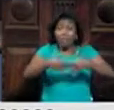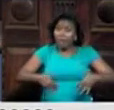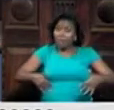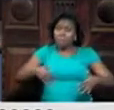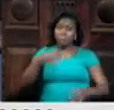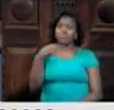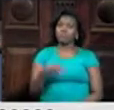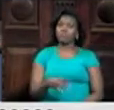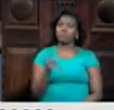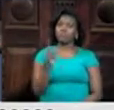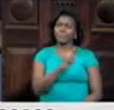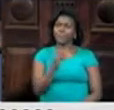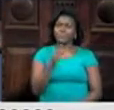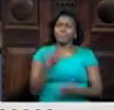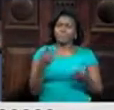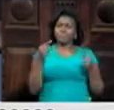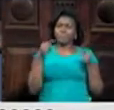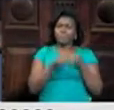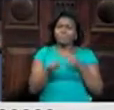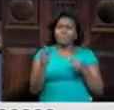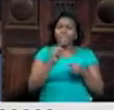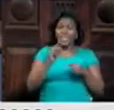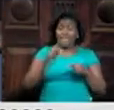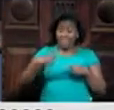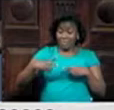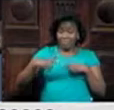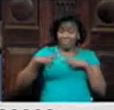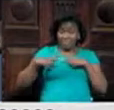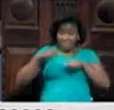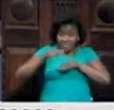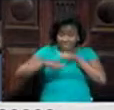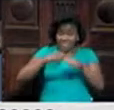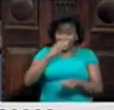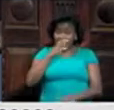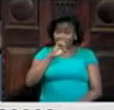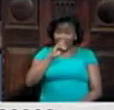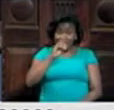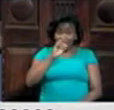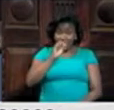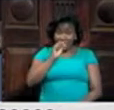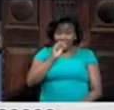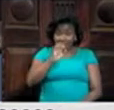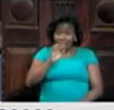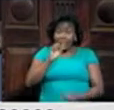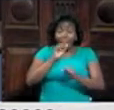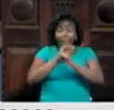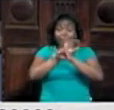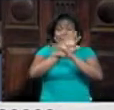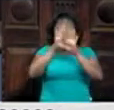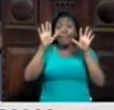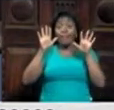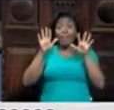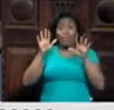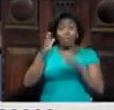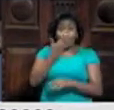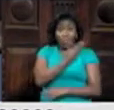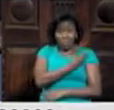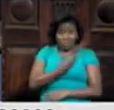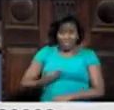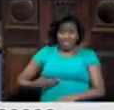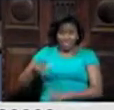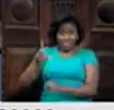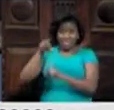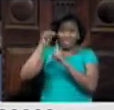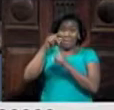por aí. Então a contrariedade à privatização da SEDAI também fica muito clara no posicionamento do governador eleito, Luiz Fernando